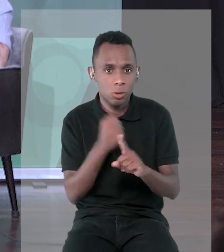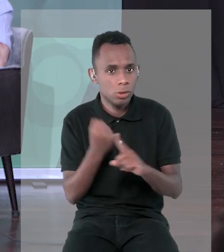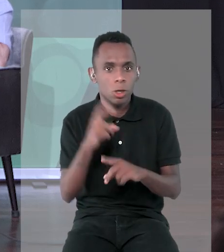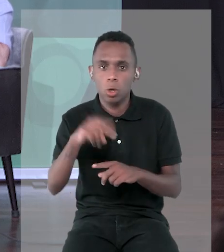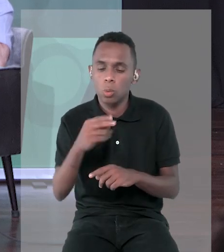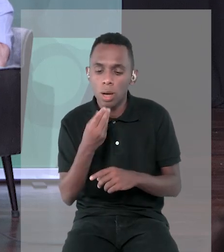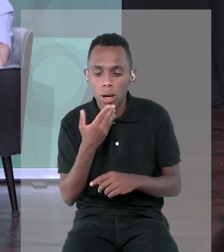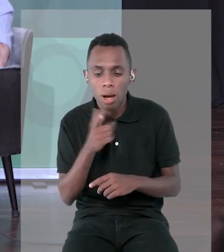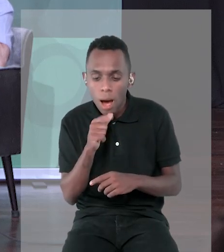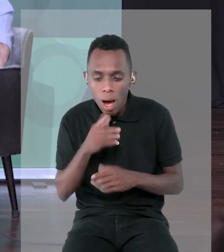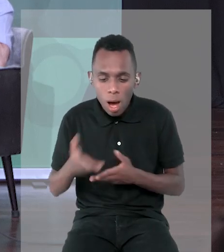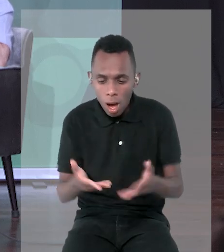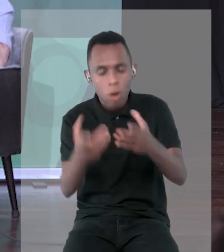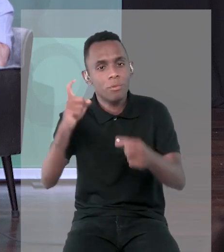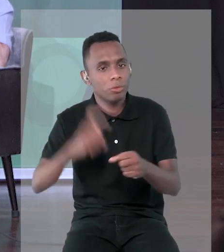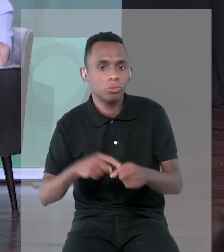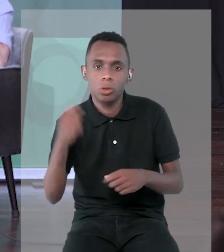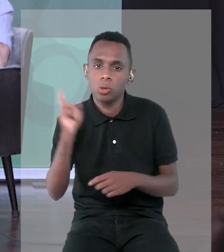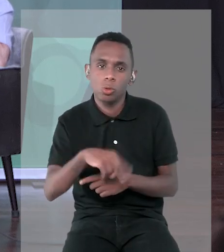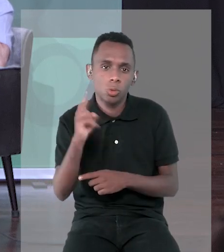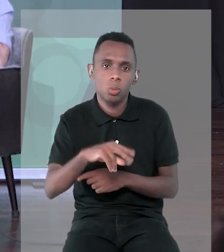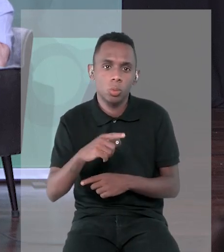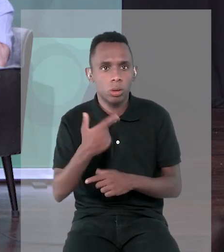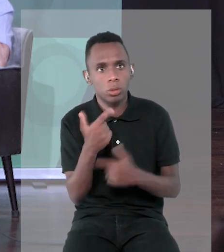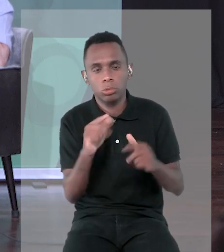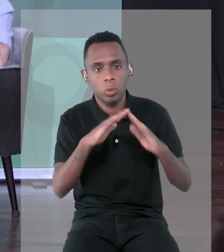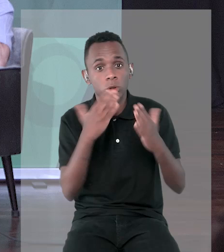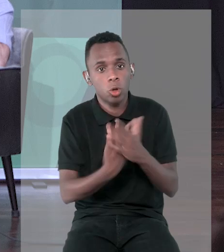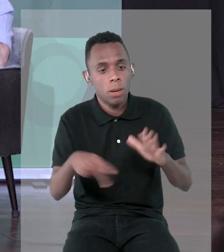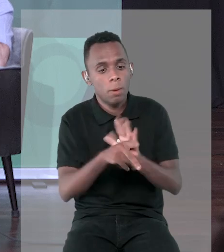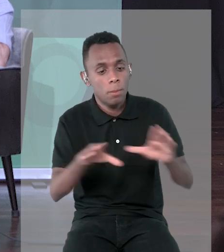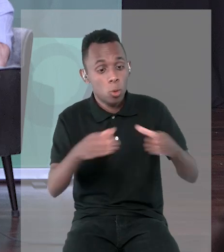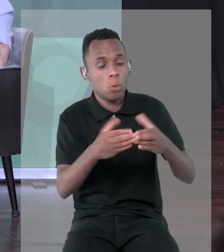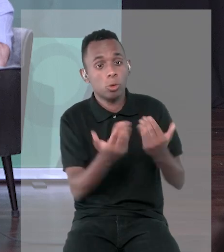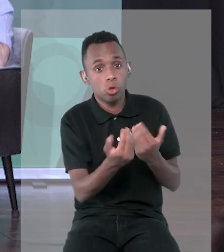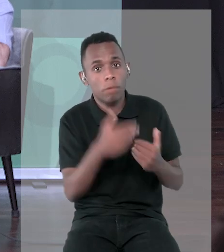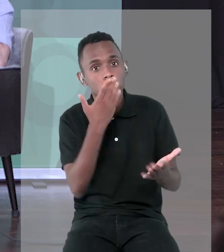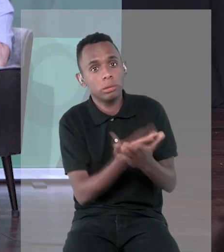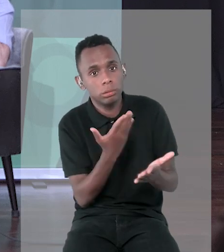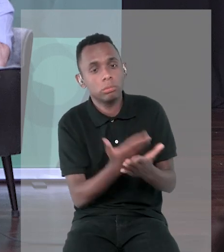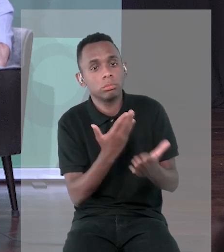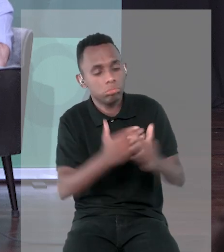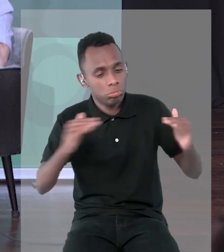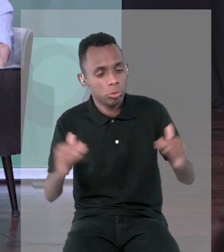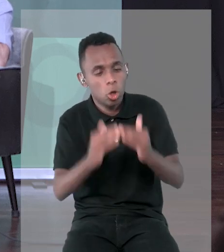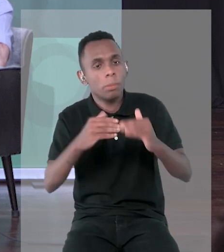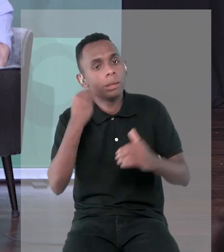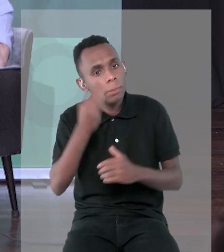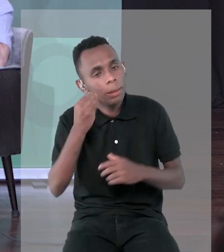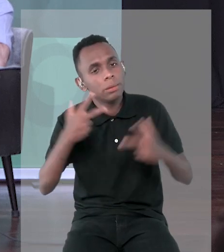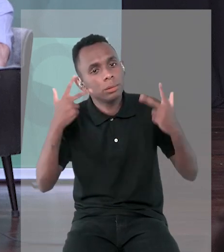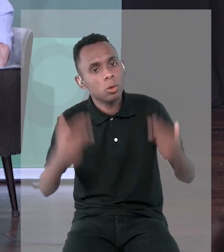recuperaram uma nascente. Eles não têm uma escola para formar jovens locais que falam a língua dos agricultores